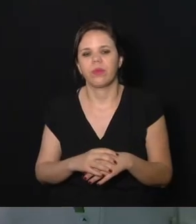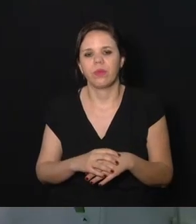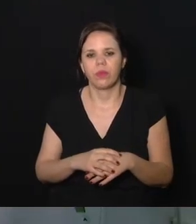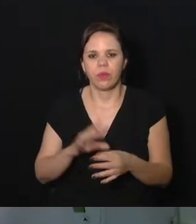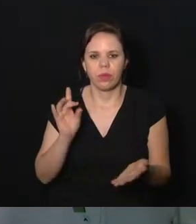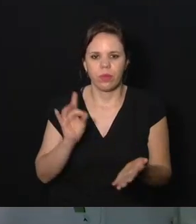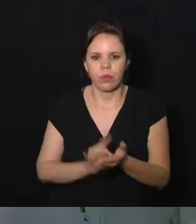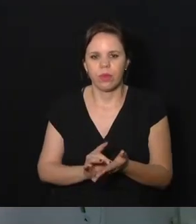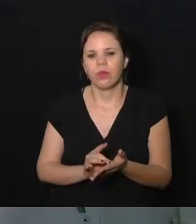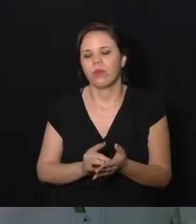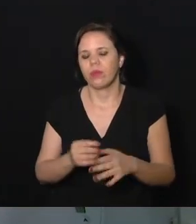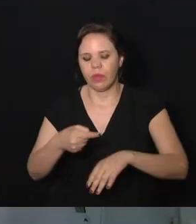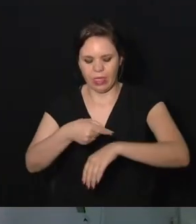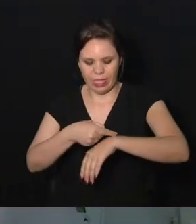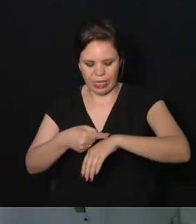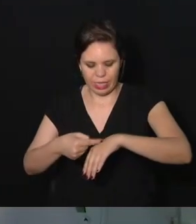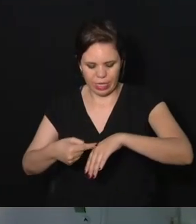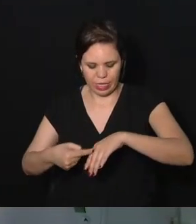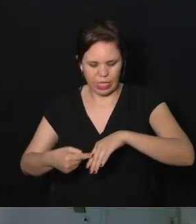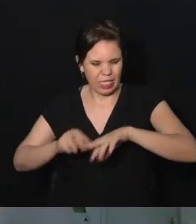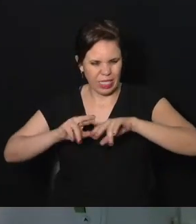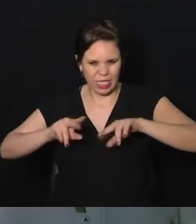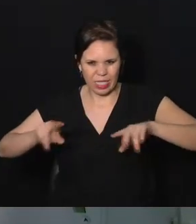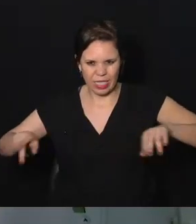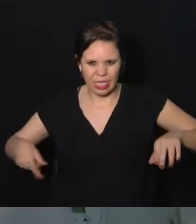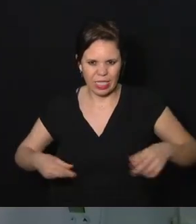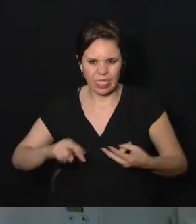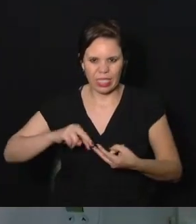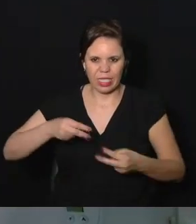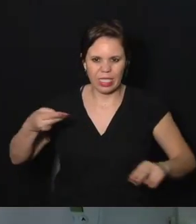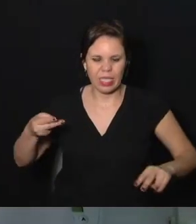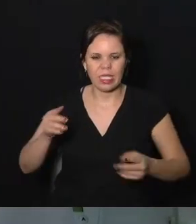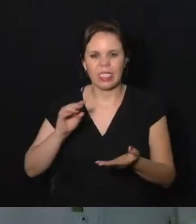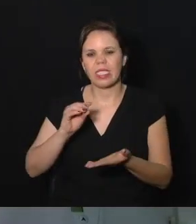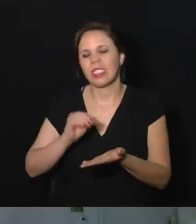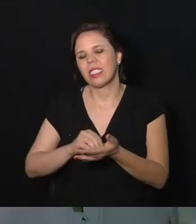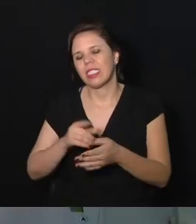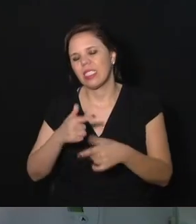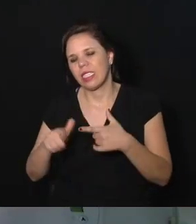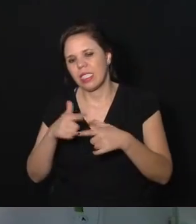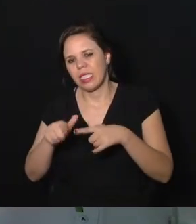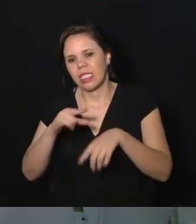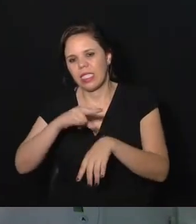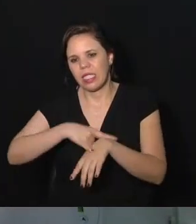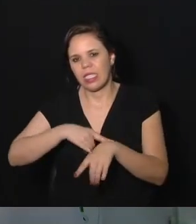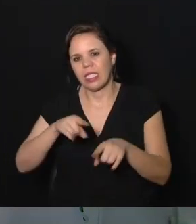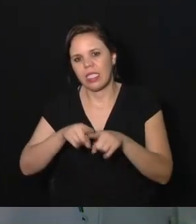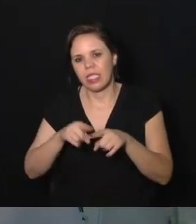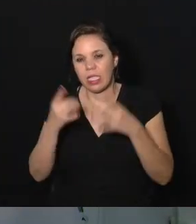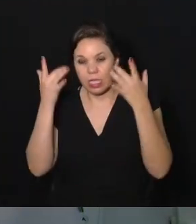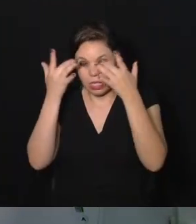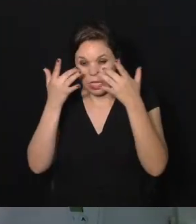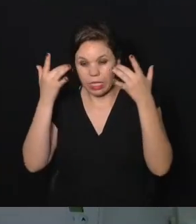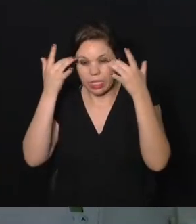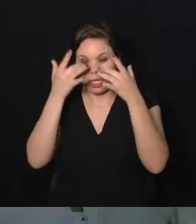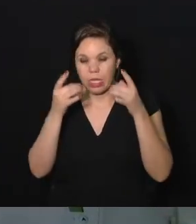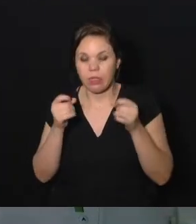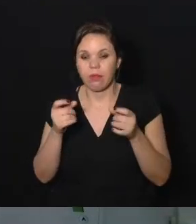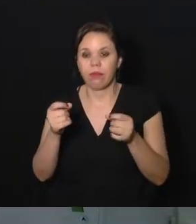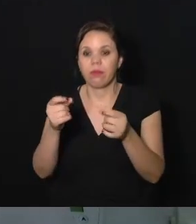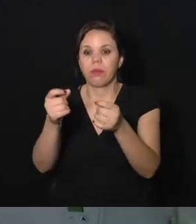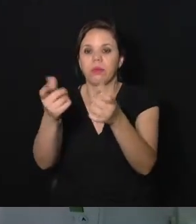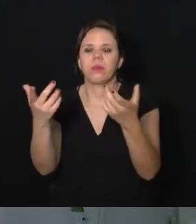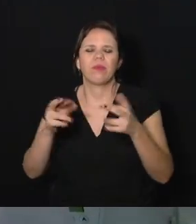consolidação difícil, hipoplasia medular, insuficiência renal, úlcera de córnea, sequela